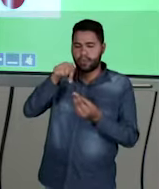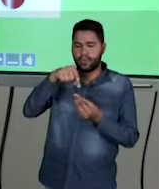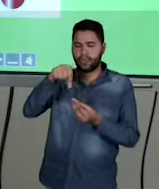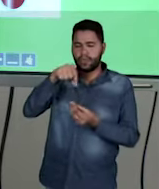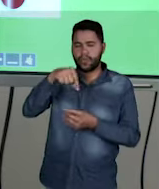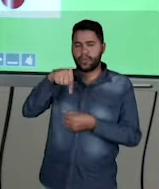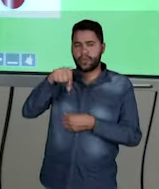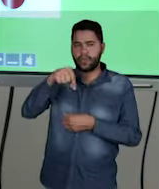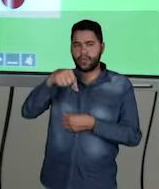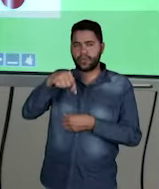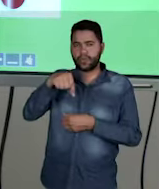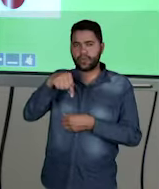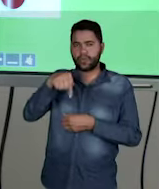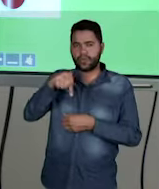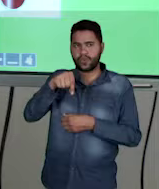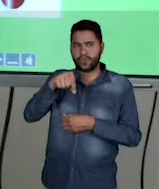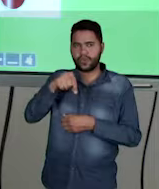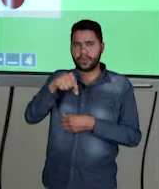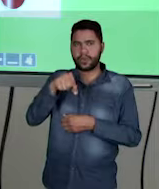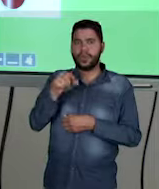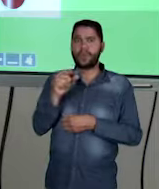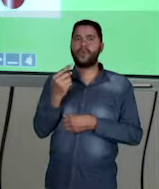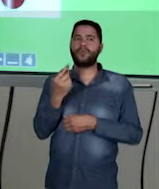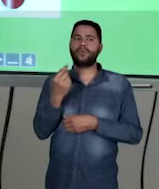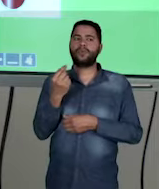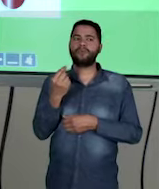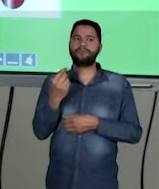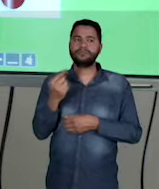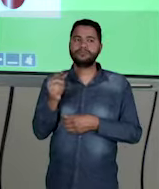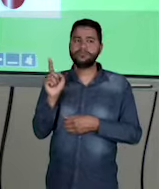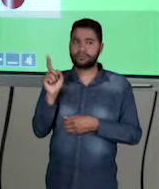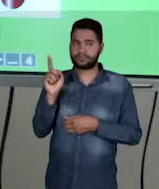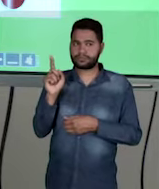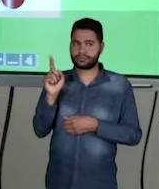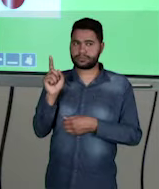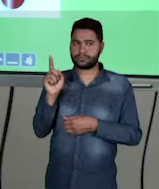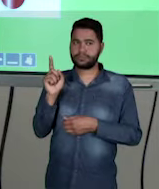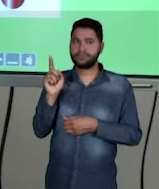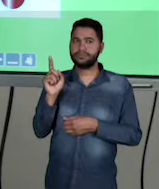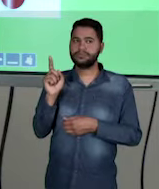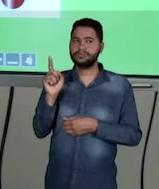giratório de grande rotação, eu vou ter